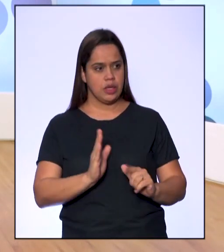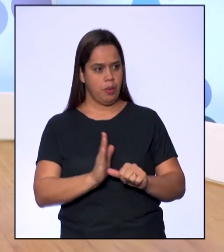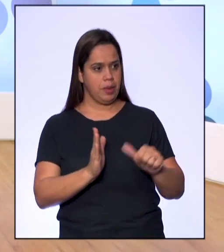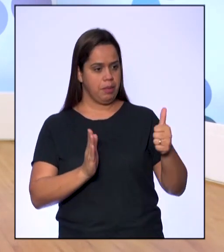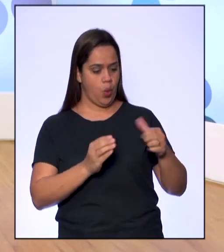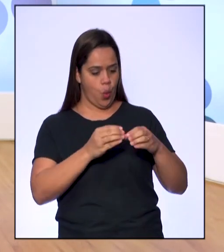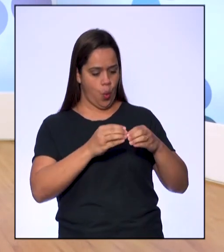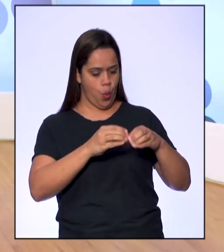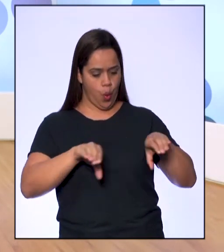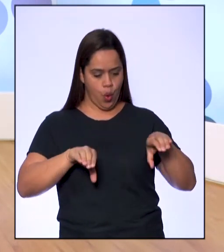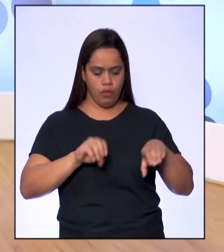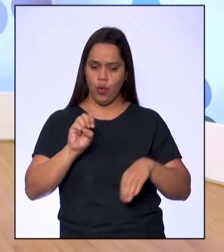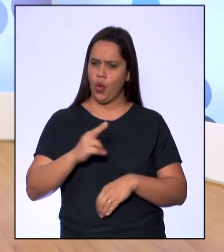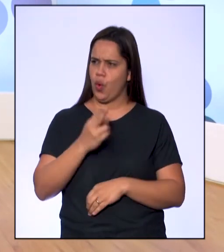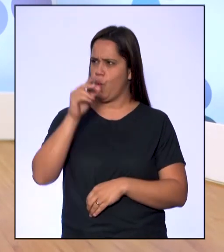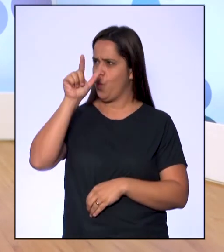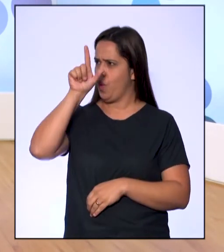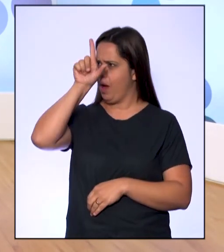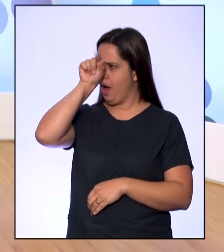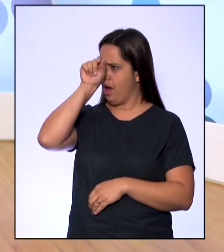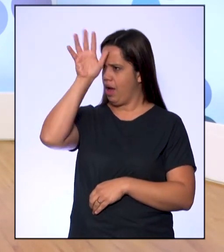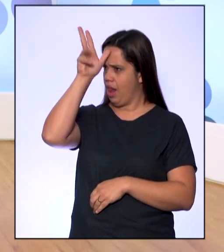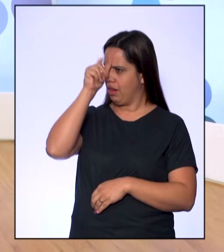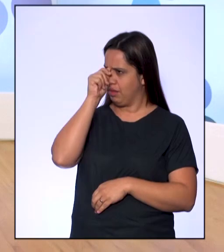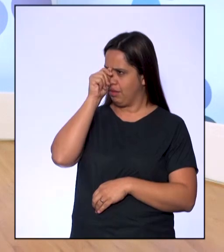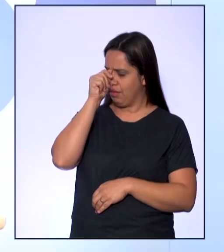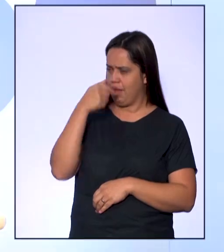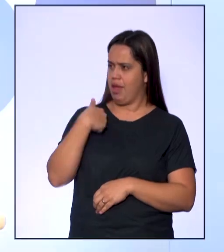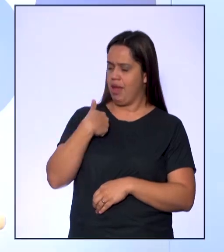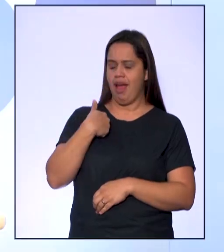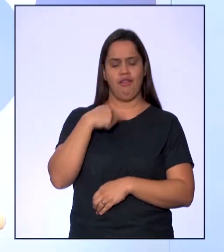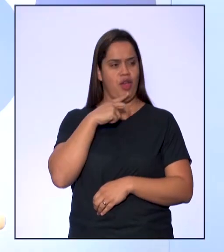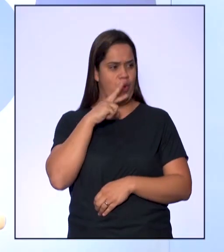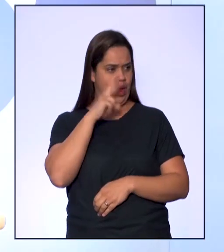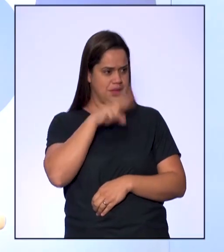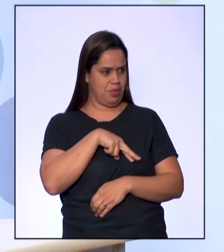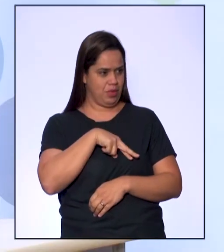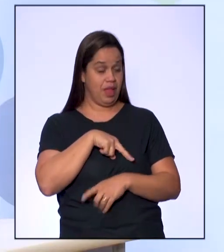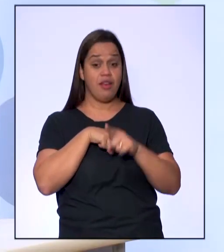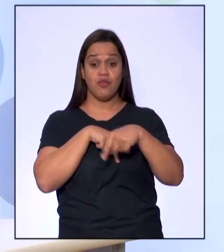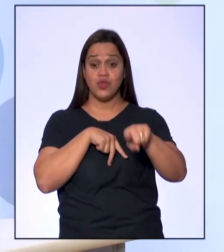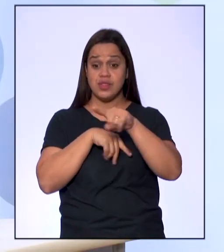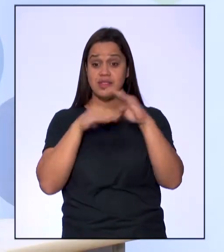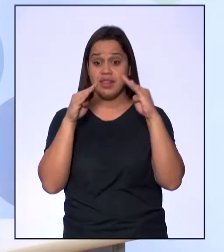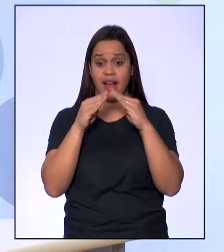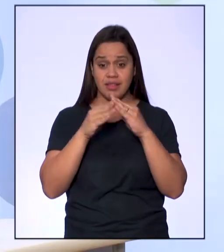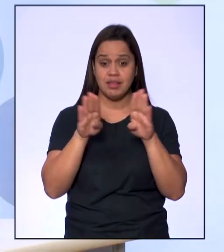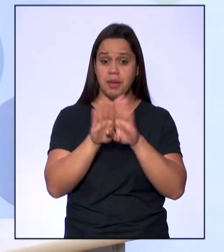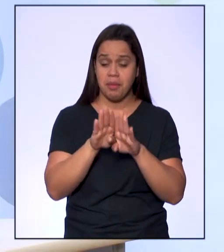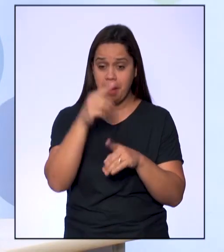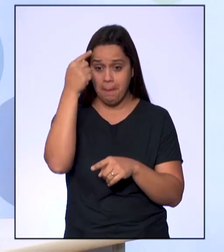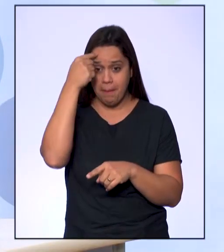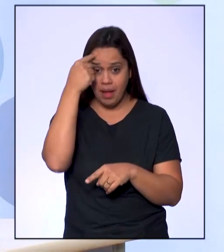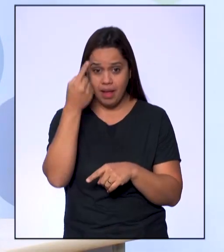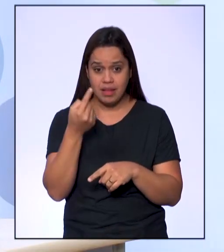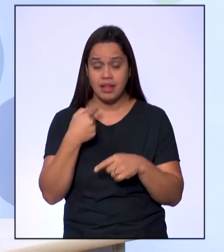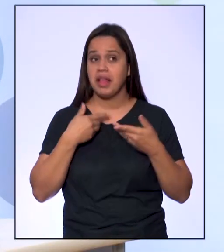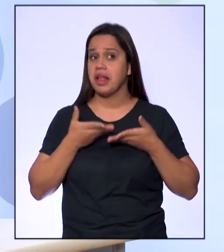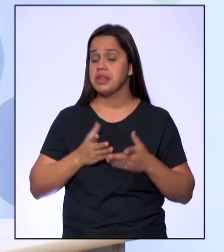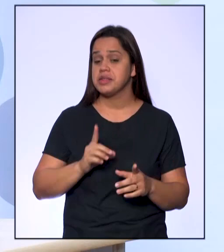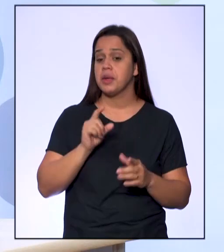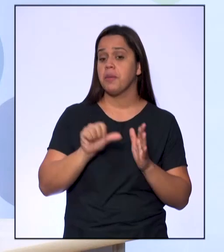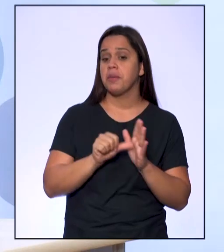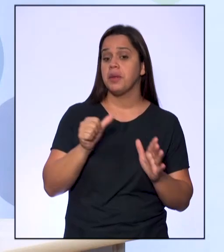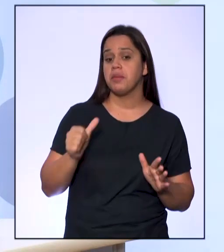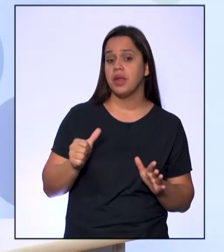galinha? Ai, é para eu responder? Isso! E vão pensando aí em casa, tá, gente? Quem nasceu primeiro, tá